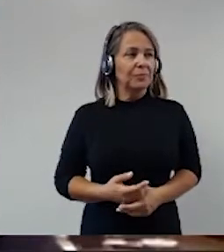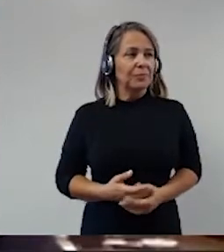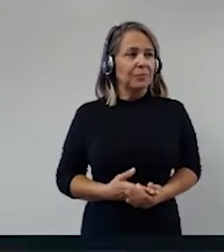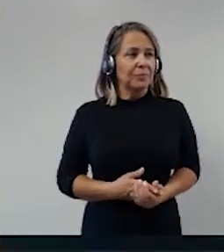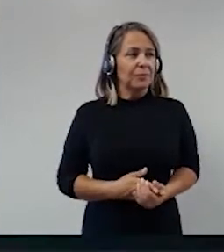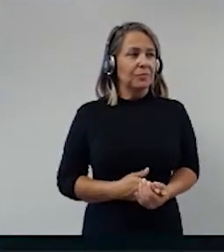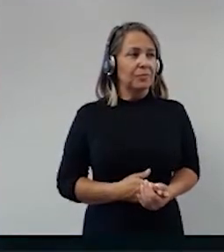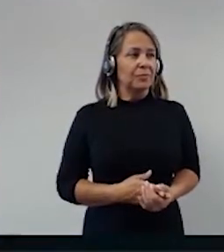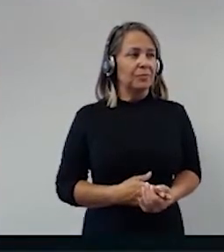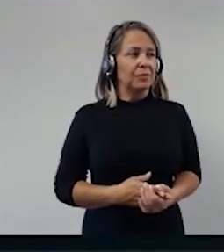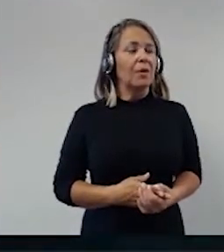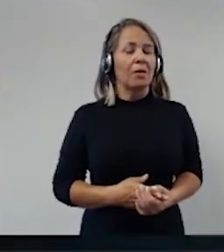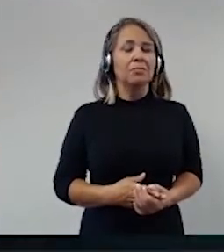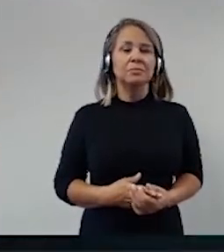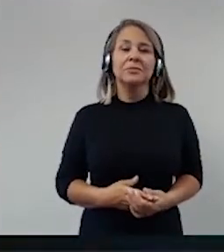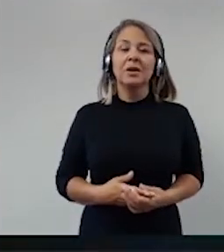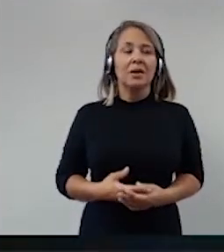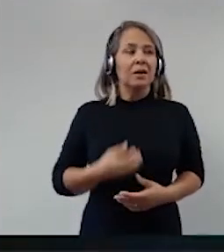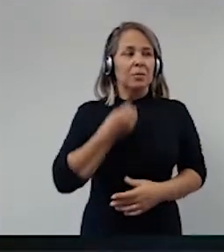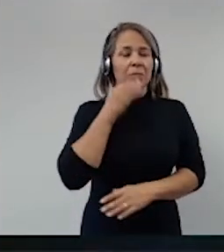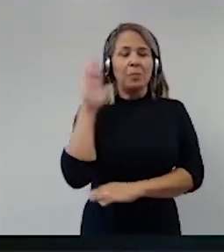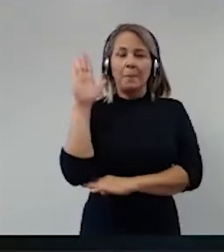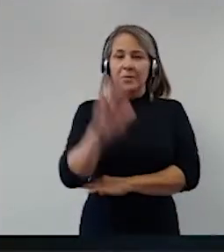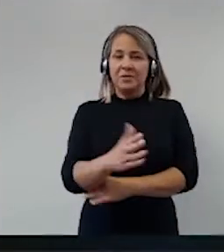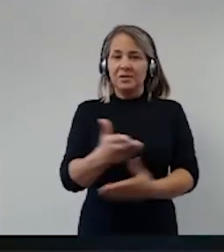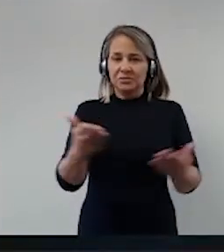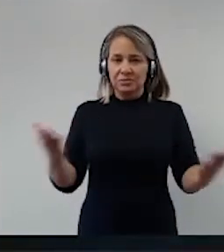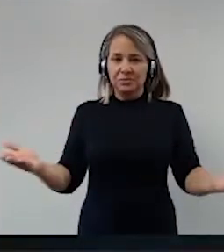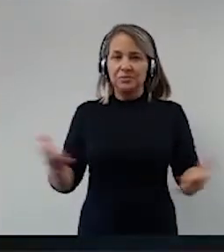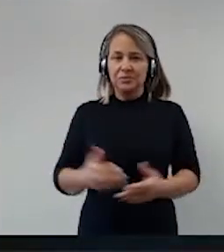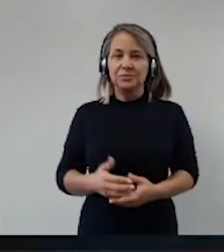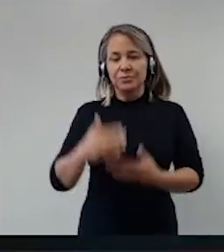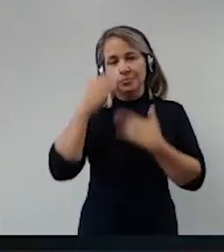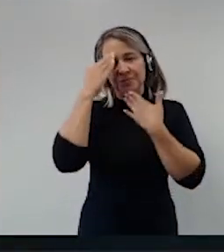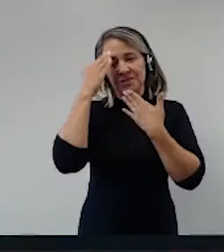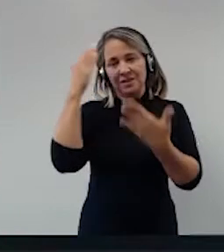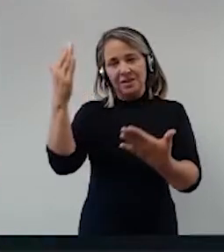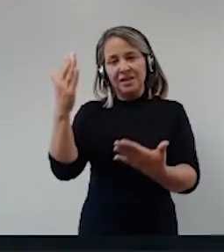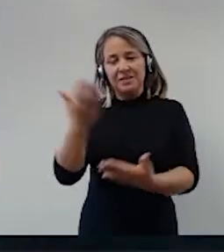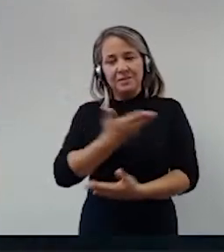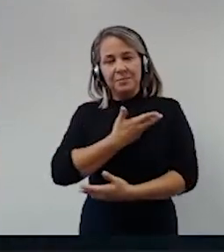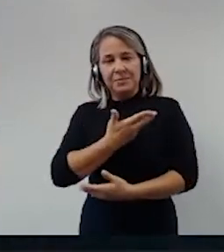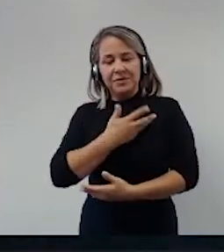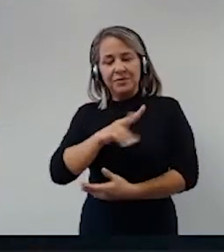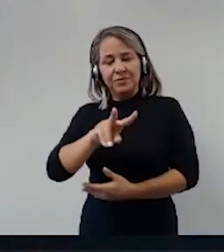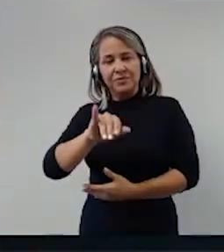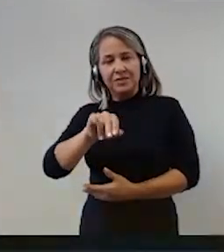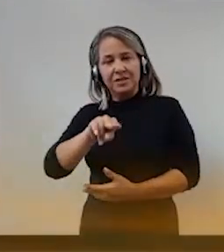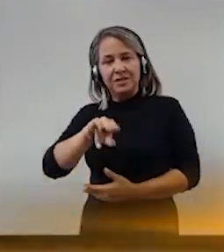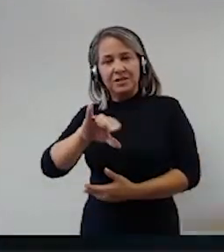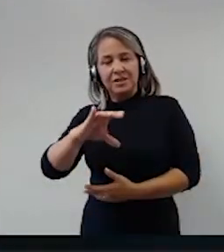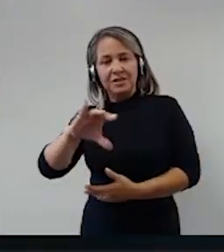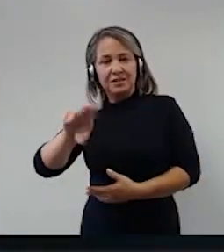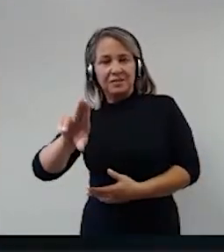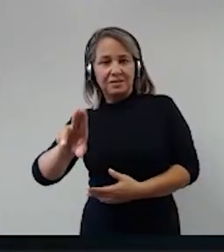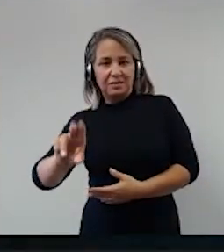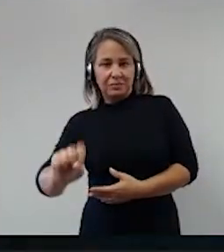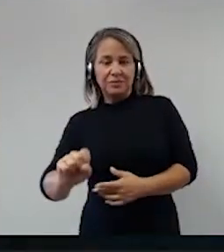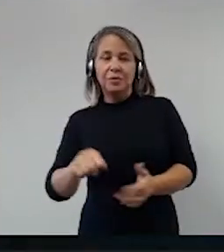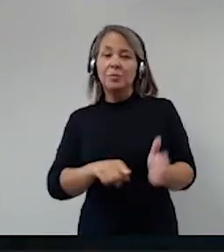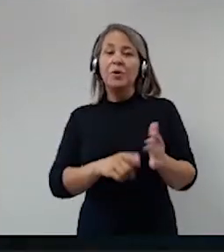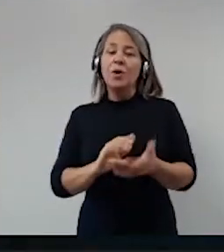Boa tarde a todas, a todos que estamos assistindo. Muito obrigada, colega Vinícius. Eu cumprimento, em primeiro lugar, a